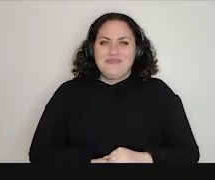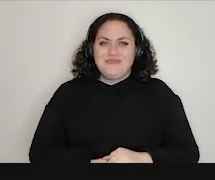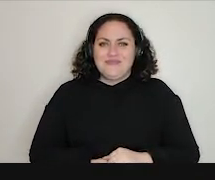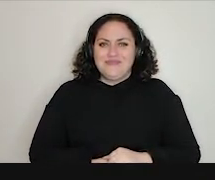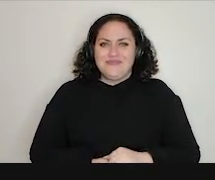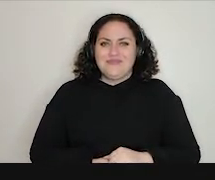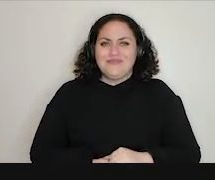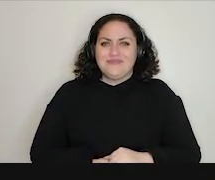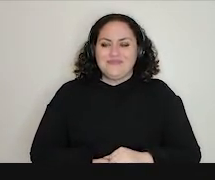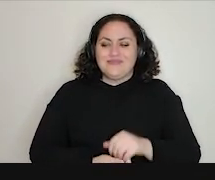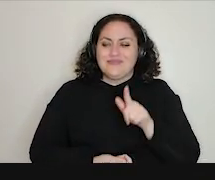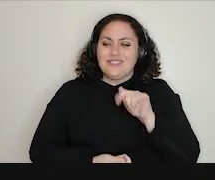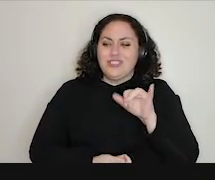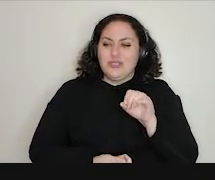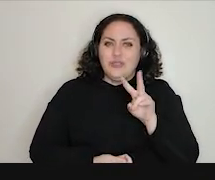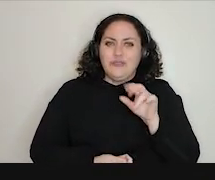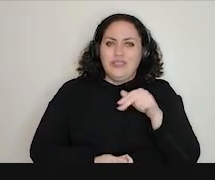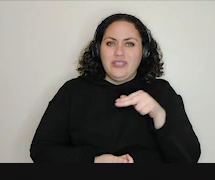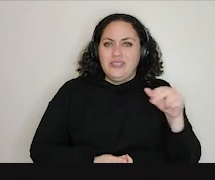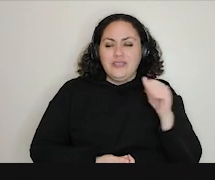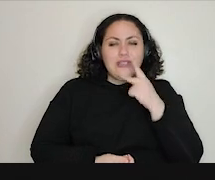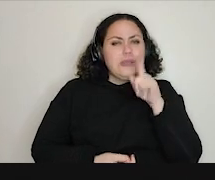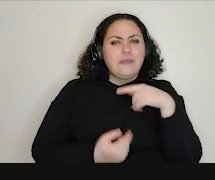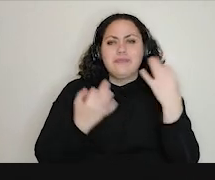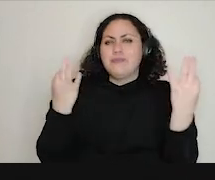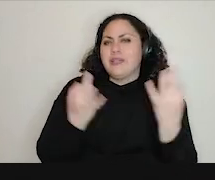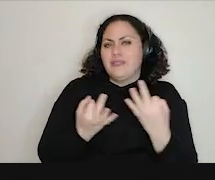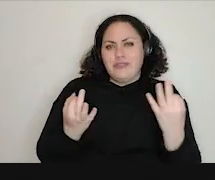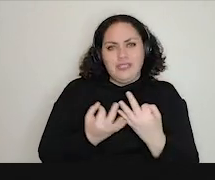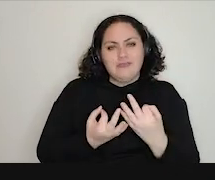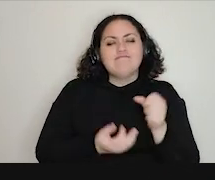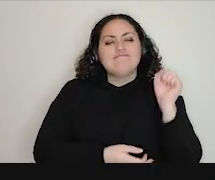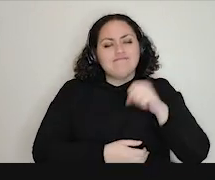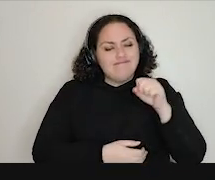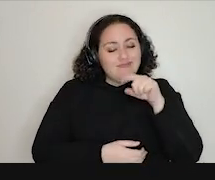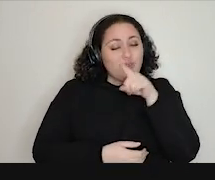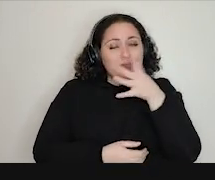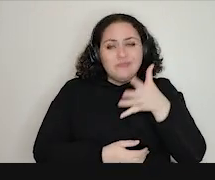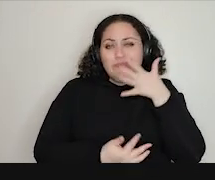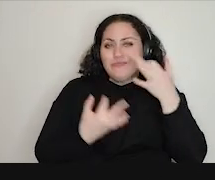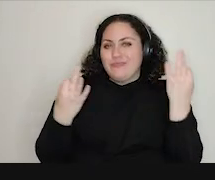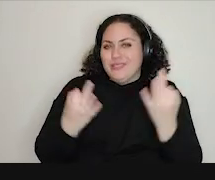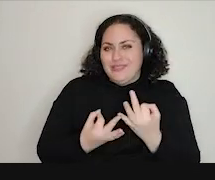A Giovana, então, falou, tá perfeito, realmente estava muito perfeito.